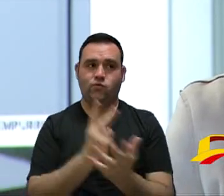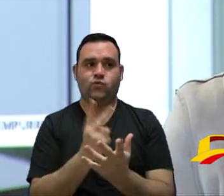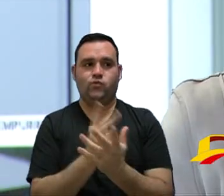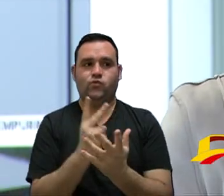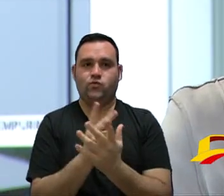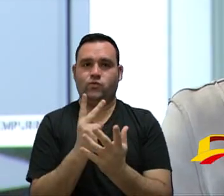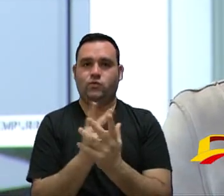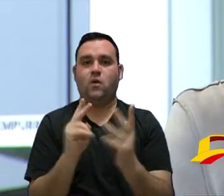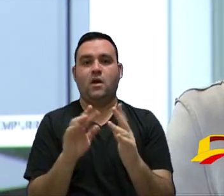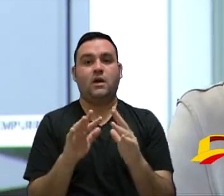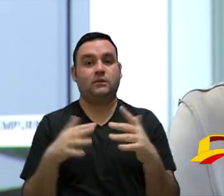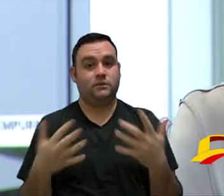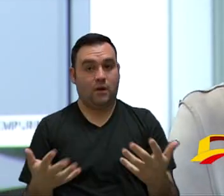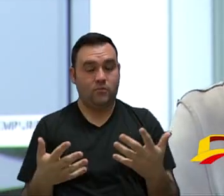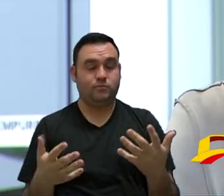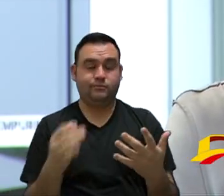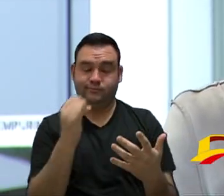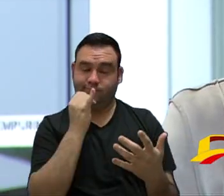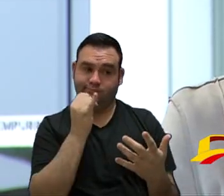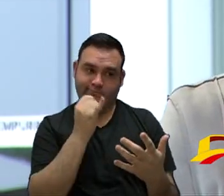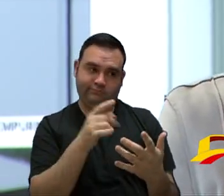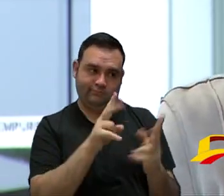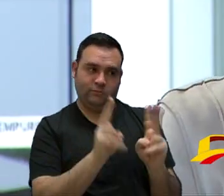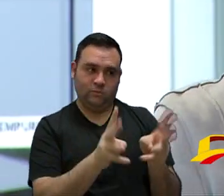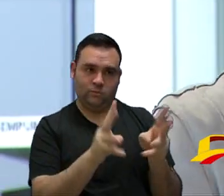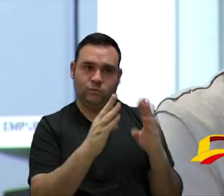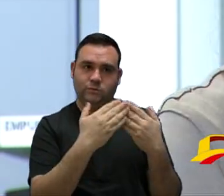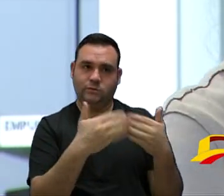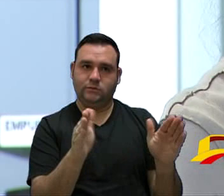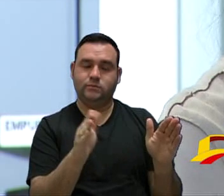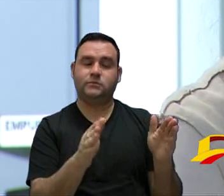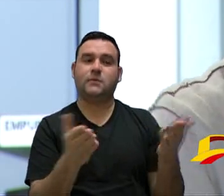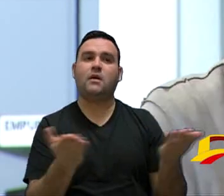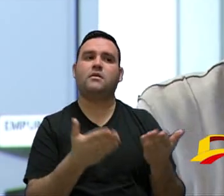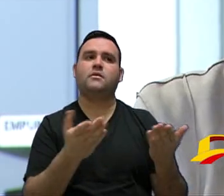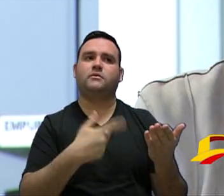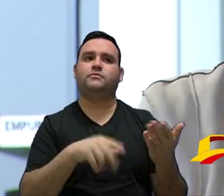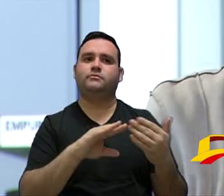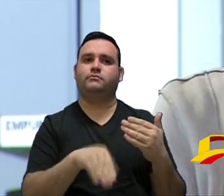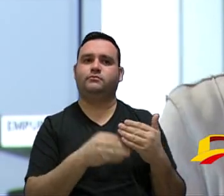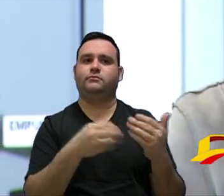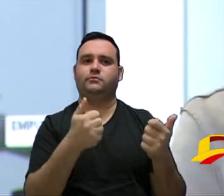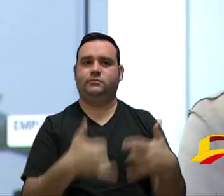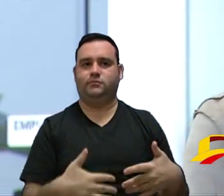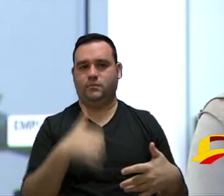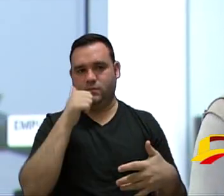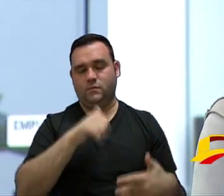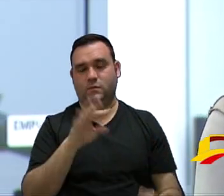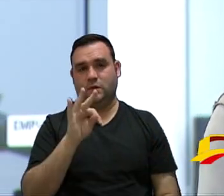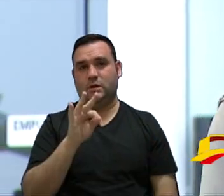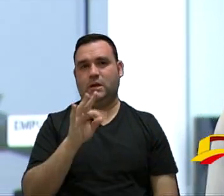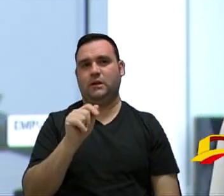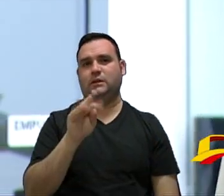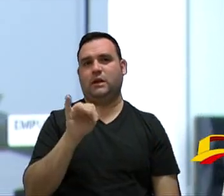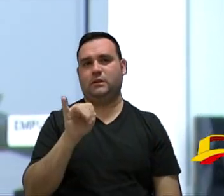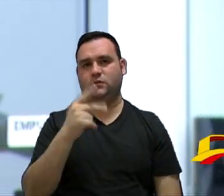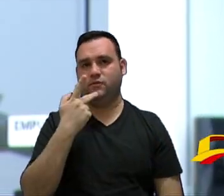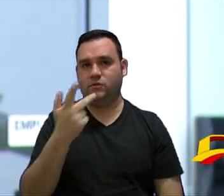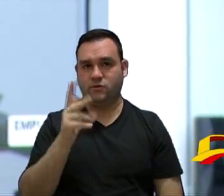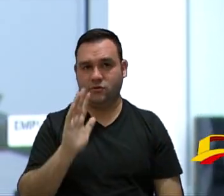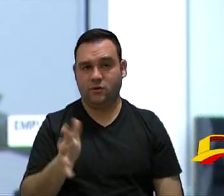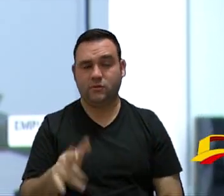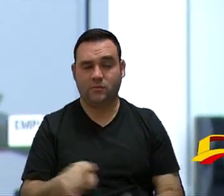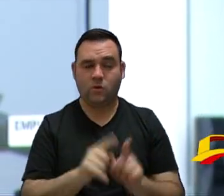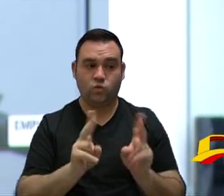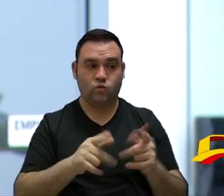atingidos então as nossas unidades elas estão de portas abertas só complementando e reforçando que ela trata já falou mas as